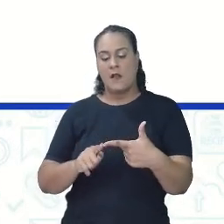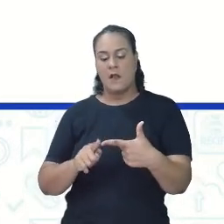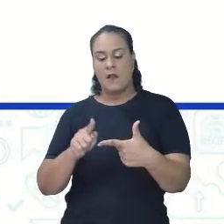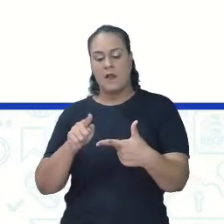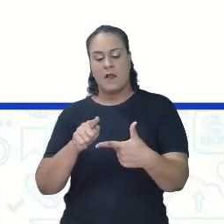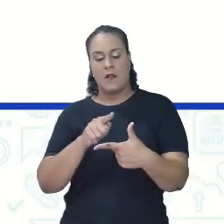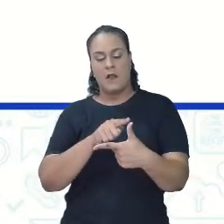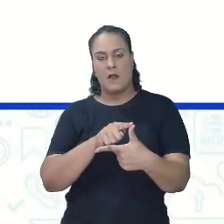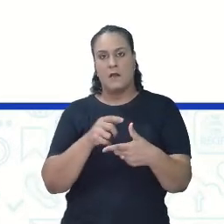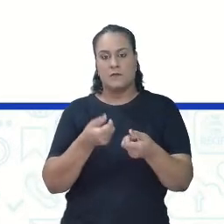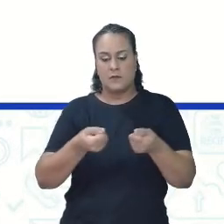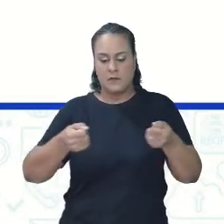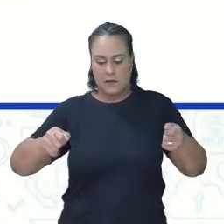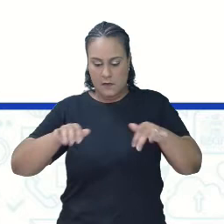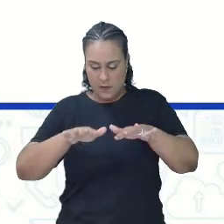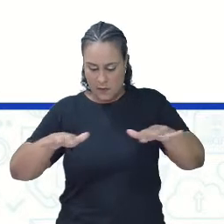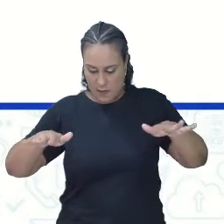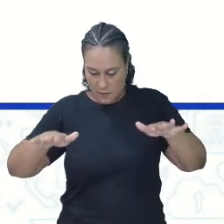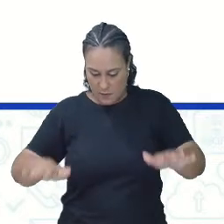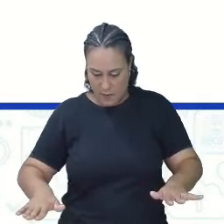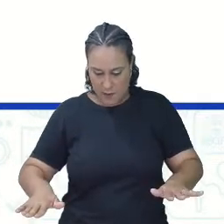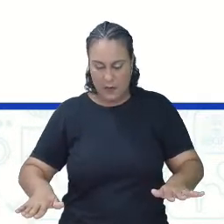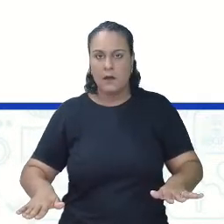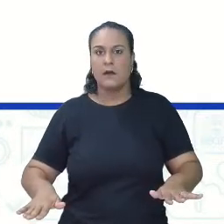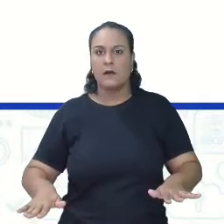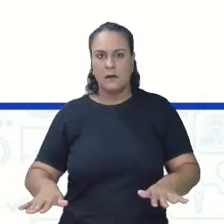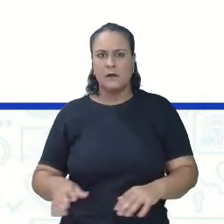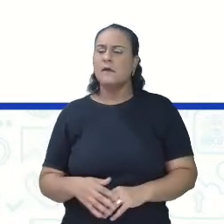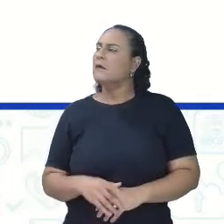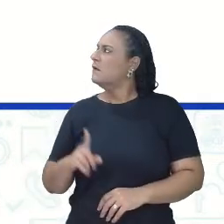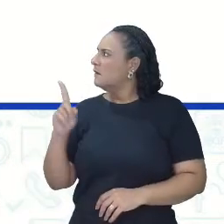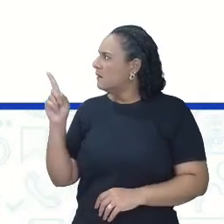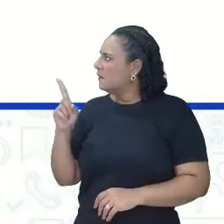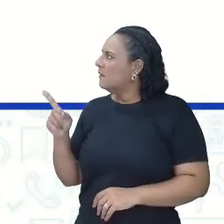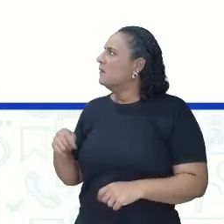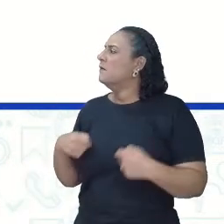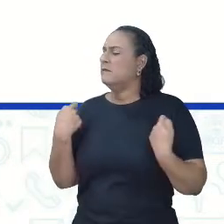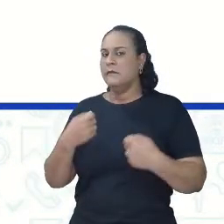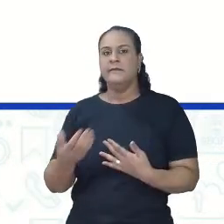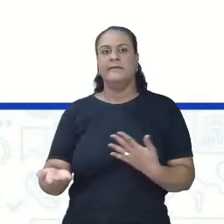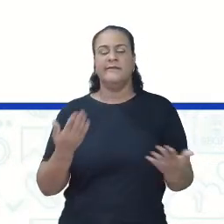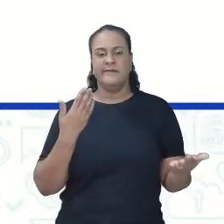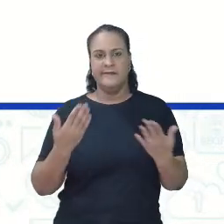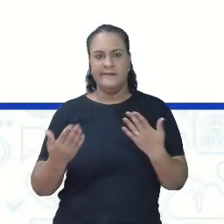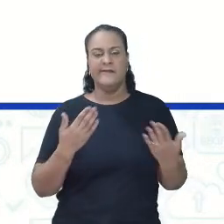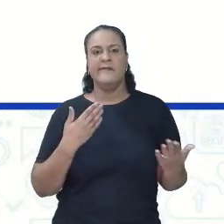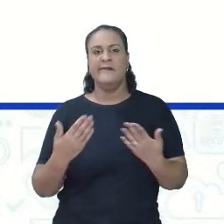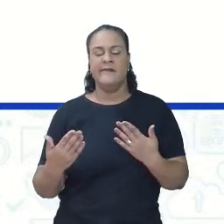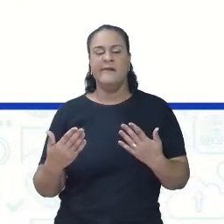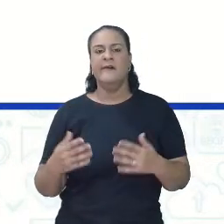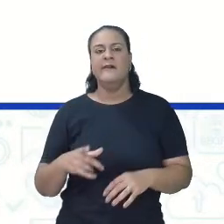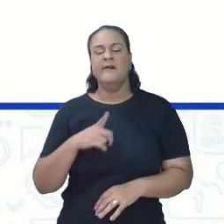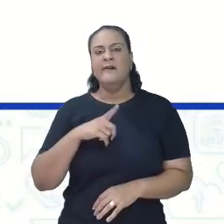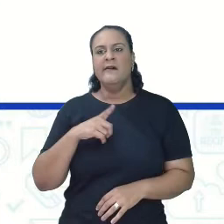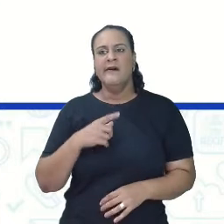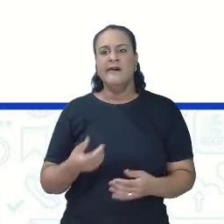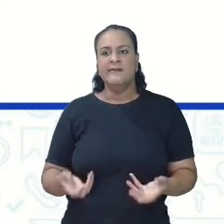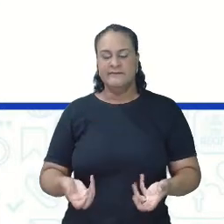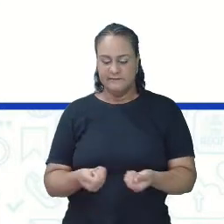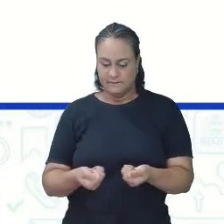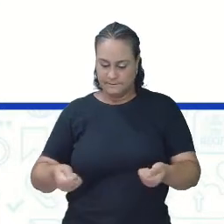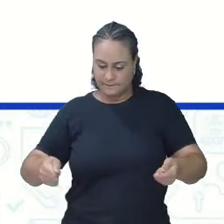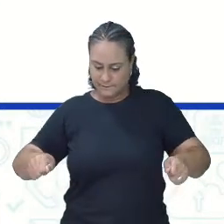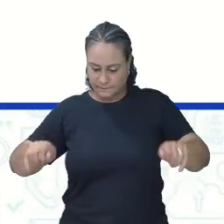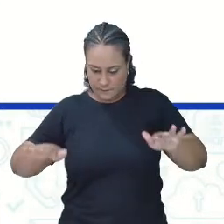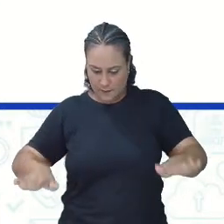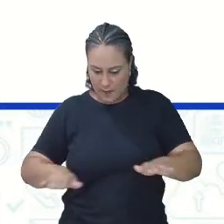tem a planificação, sendo essa, vamos dizer assim, necessidade de comparar. Quando eu tenho a planificação, a gente tem que